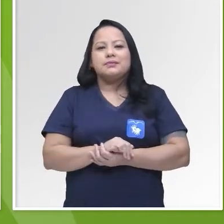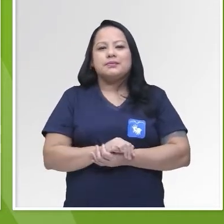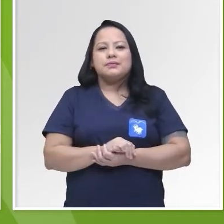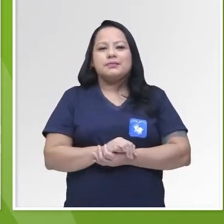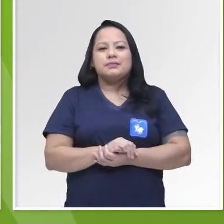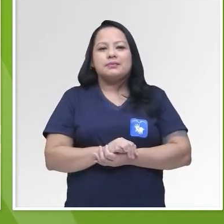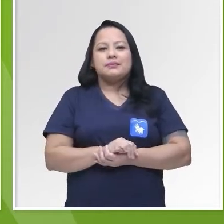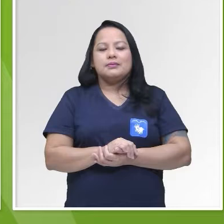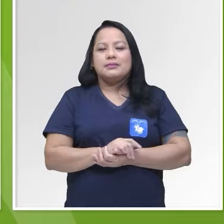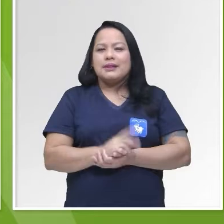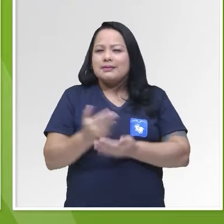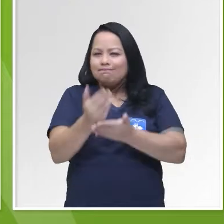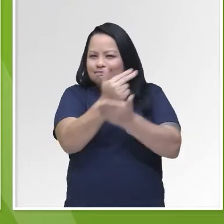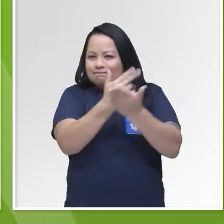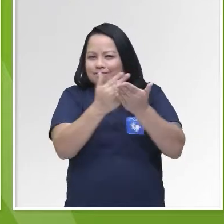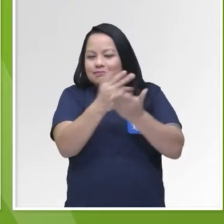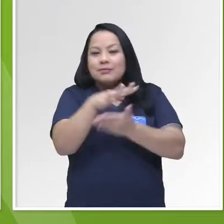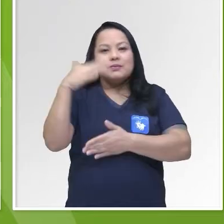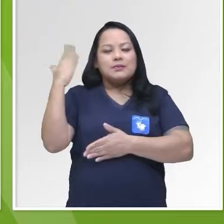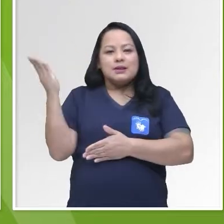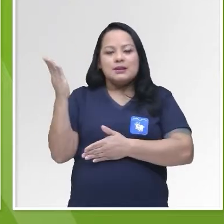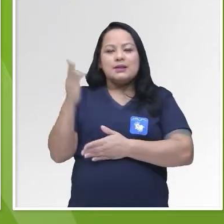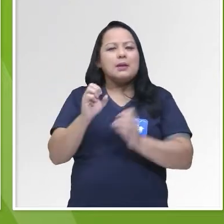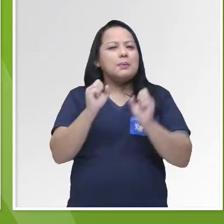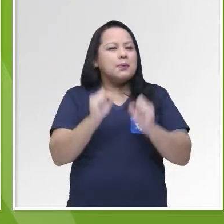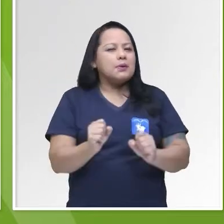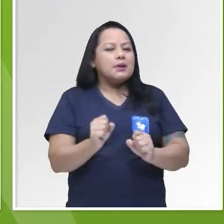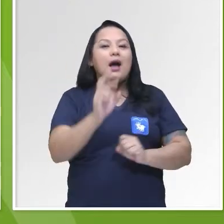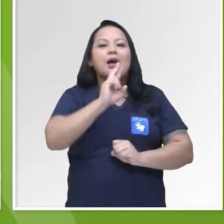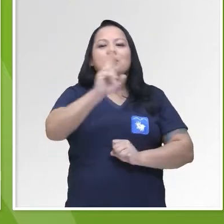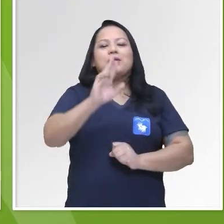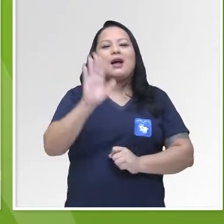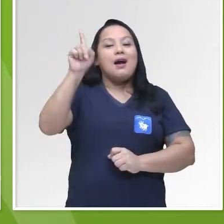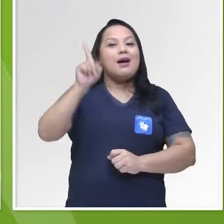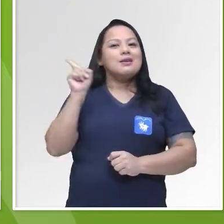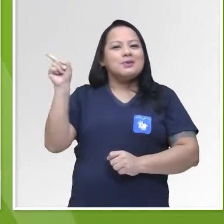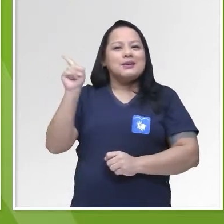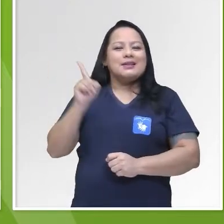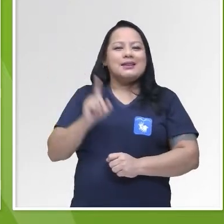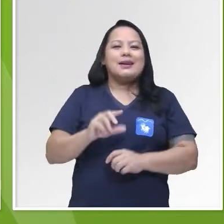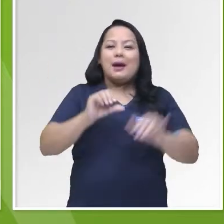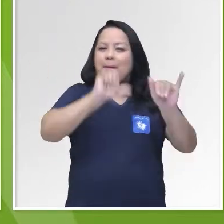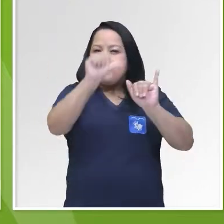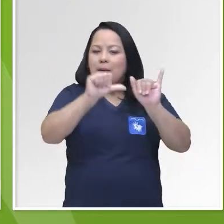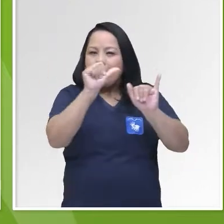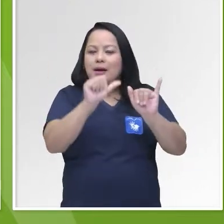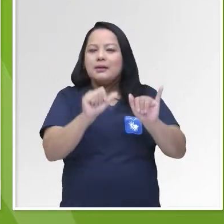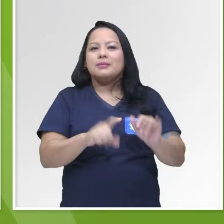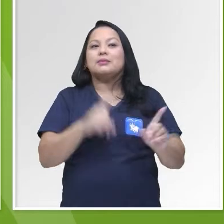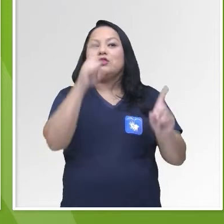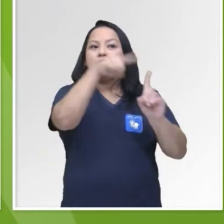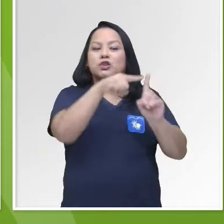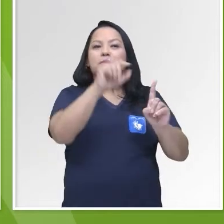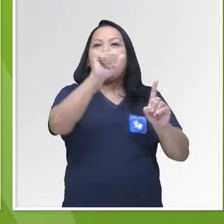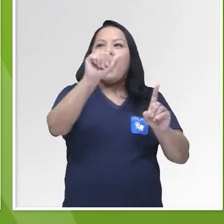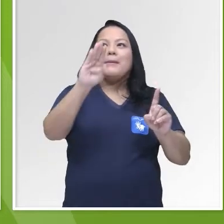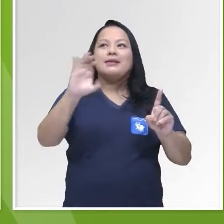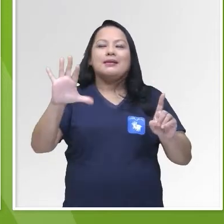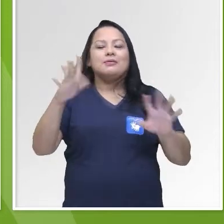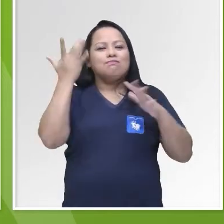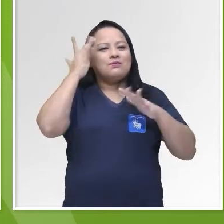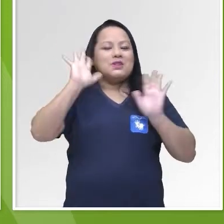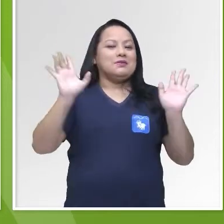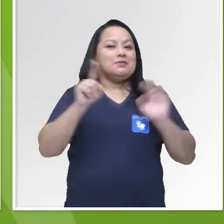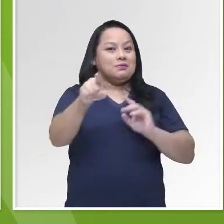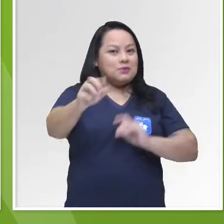esses desenhos, vocês vão ter a capacidade de dizer, ah, professor, isso aqui é a reação química A, B, C ou D, não sei, né?